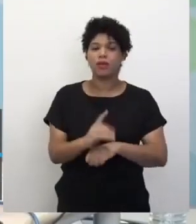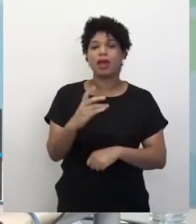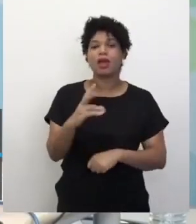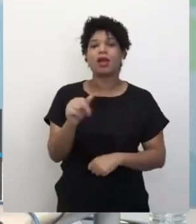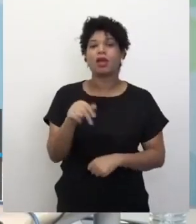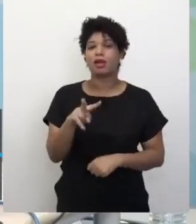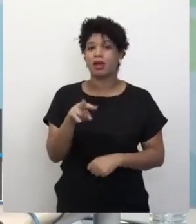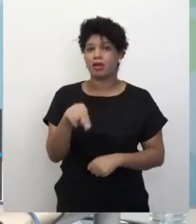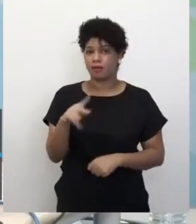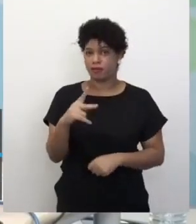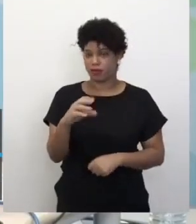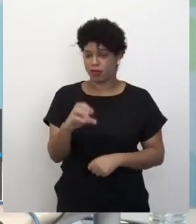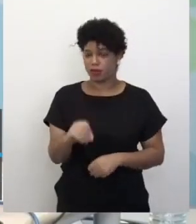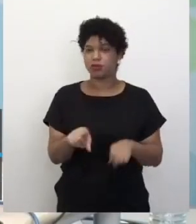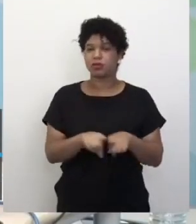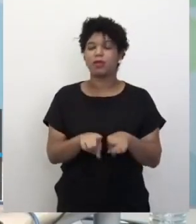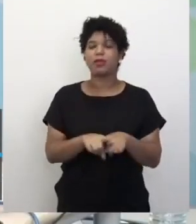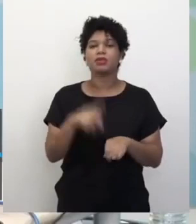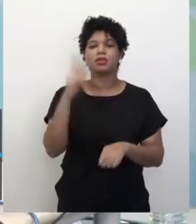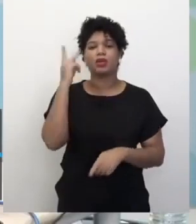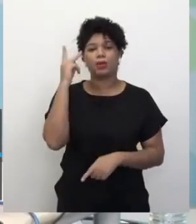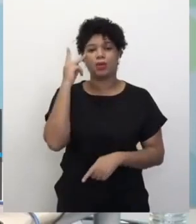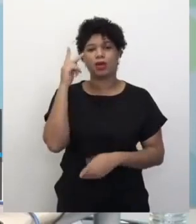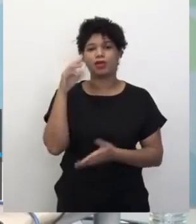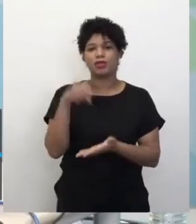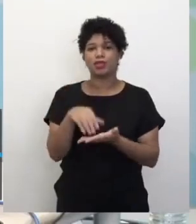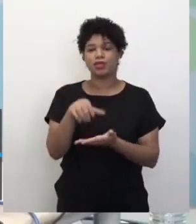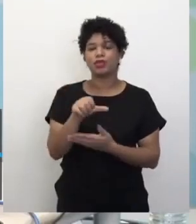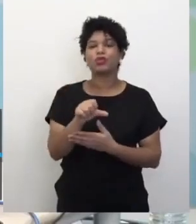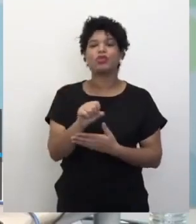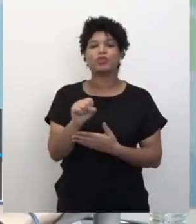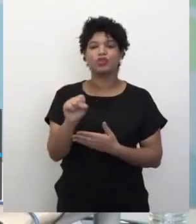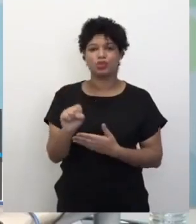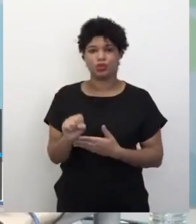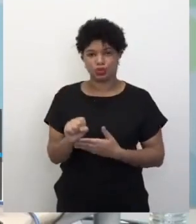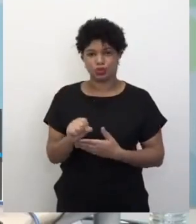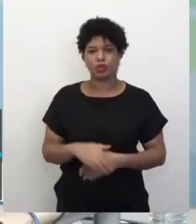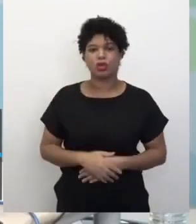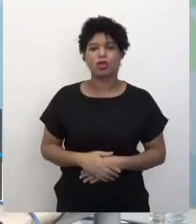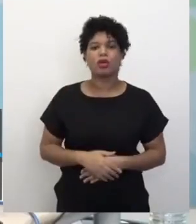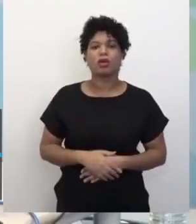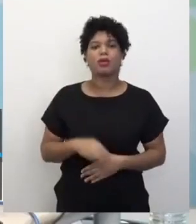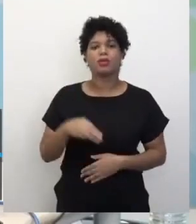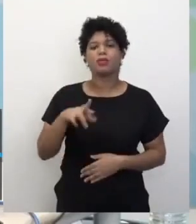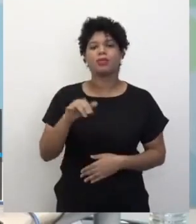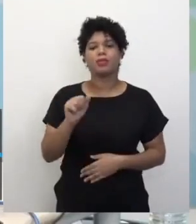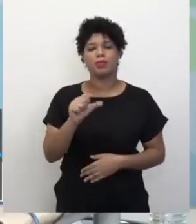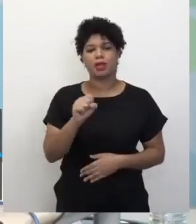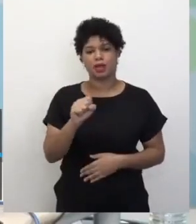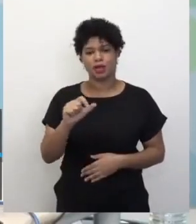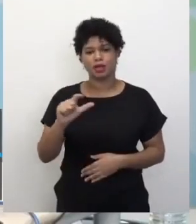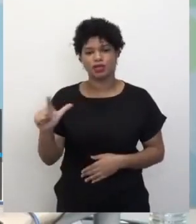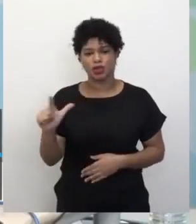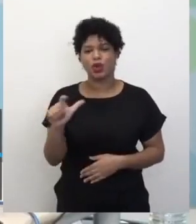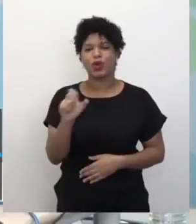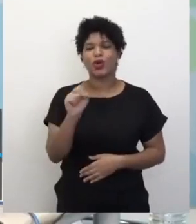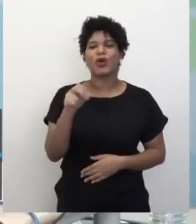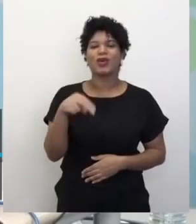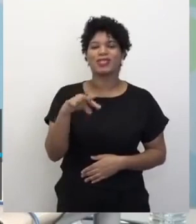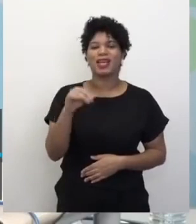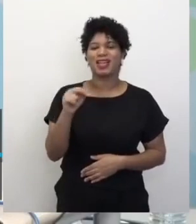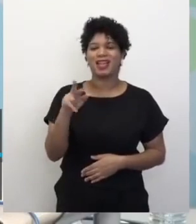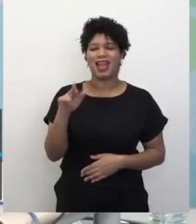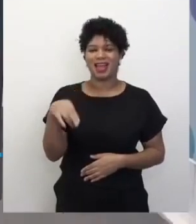Paulo, da diretoria Centro-Sul, Cajuru, Mirassol, Guareí, Santa Rita do Oeste e